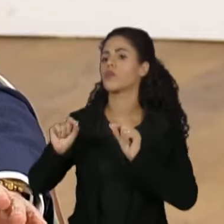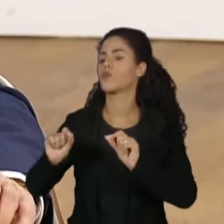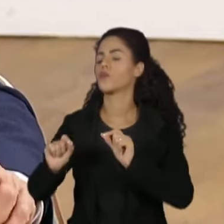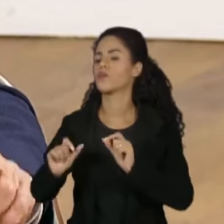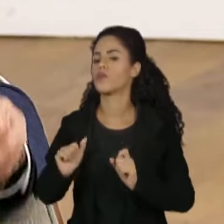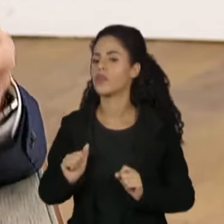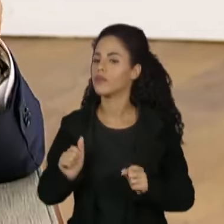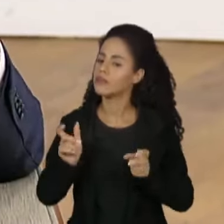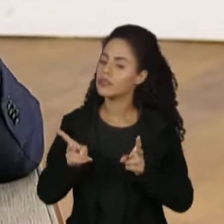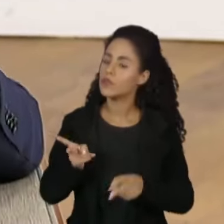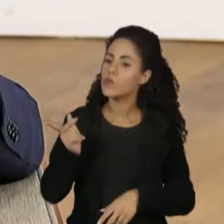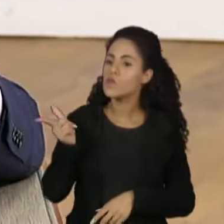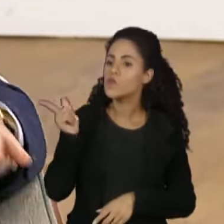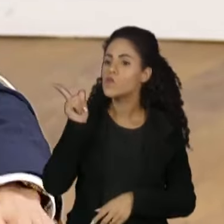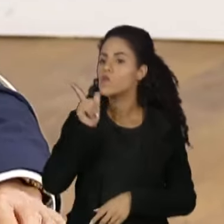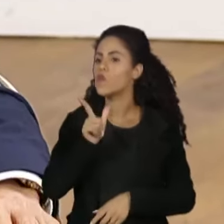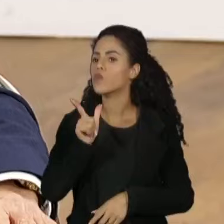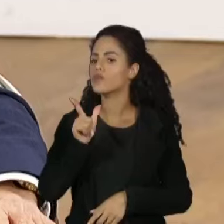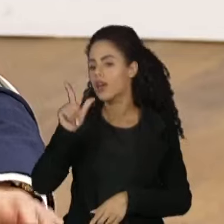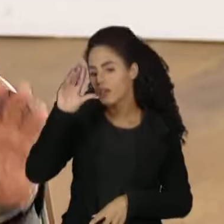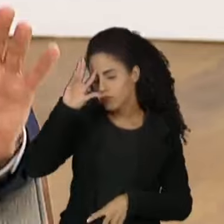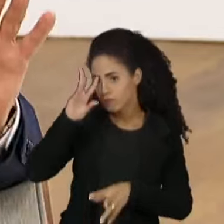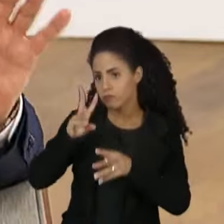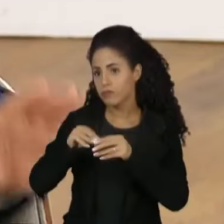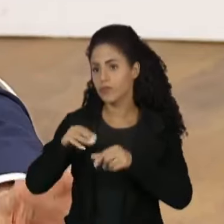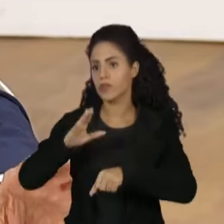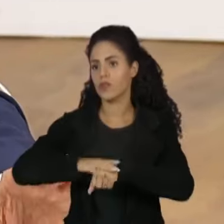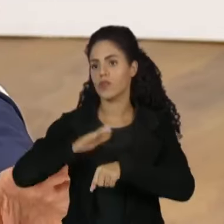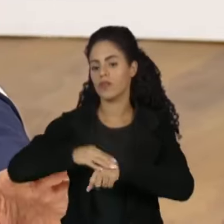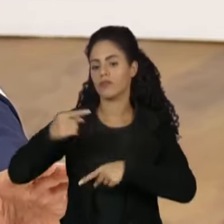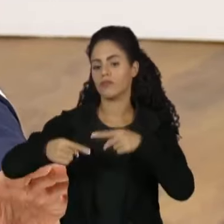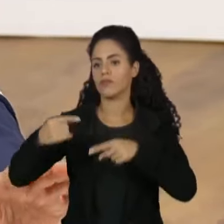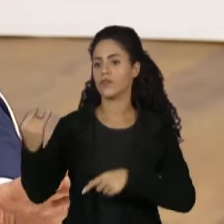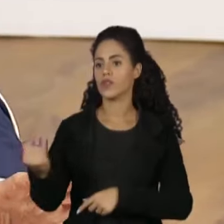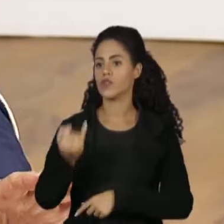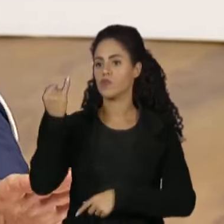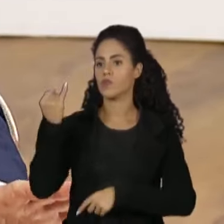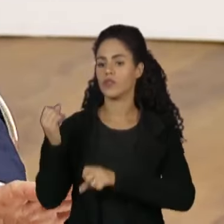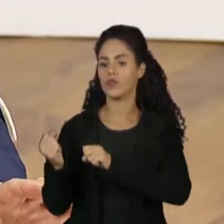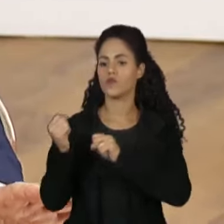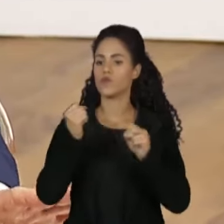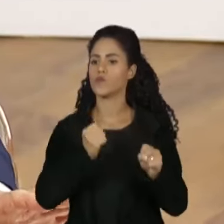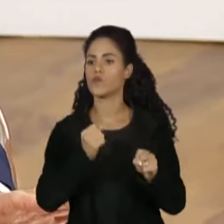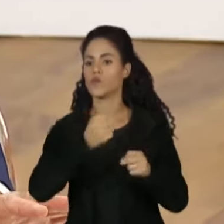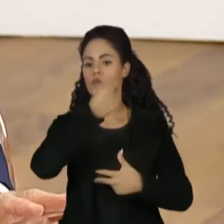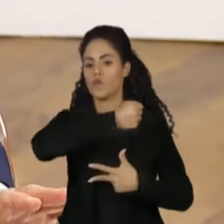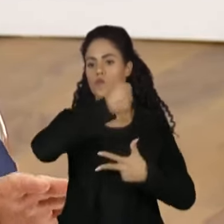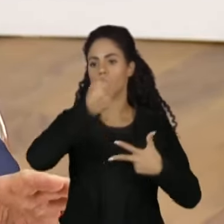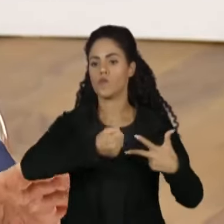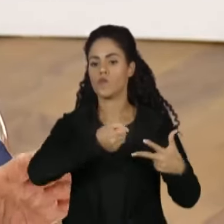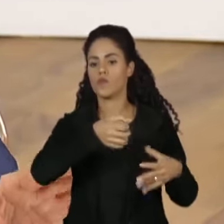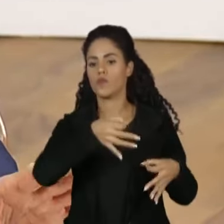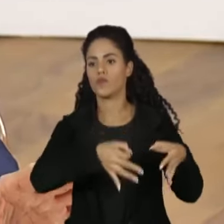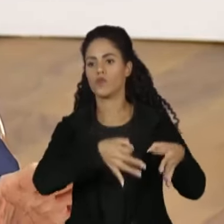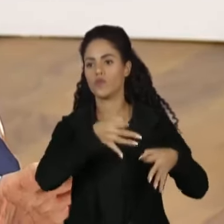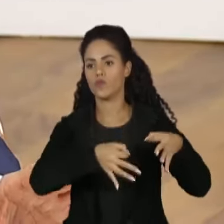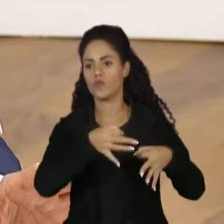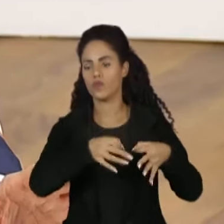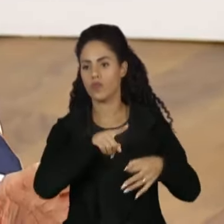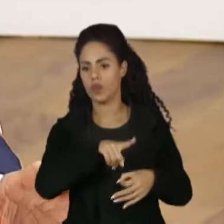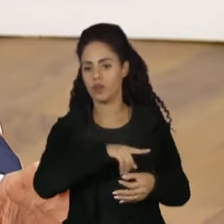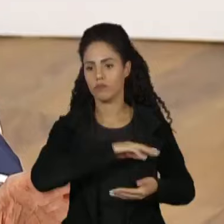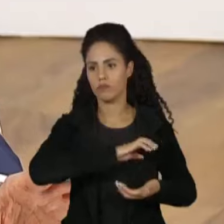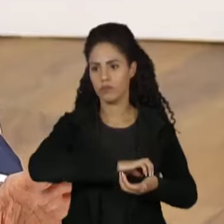você concebe e concretiza políticas públicas importantes para o Poder Judiciário em geral. O Judiciário não é o